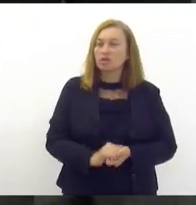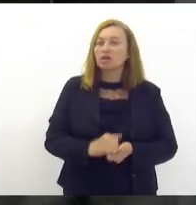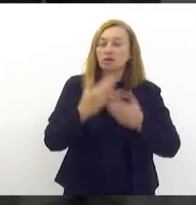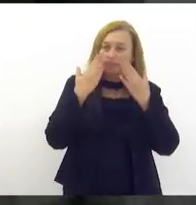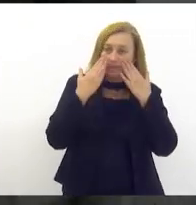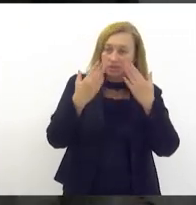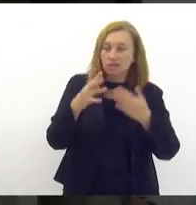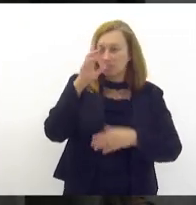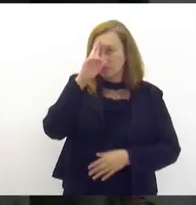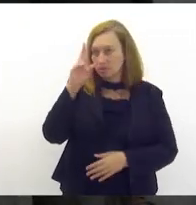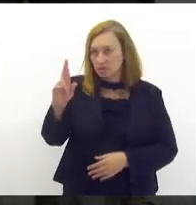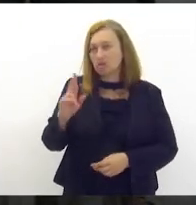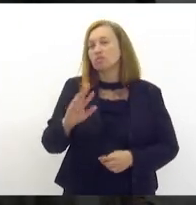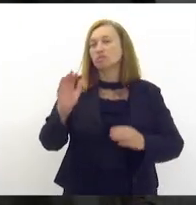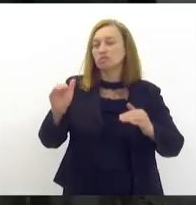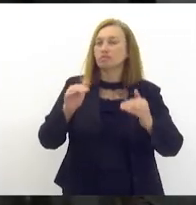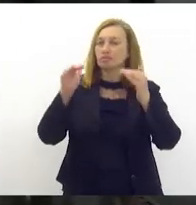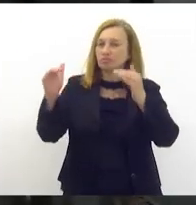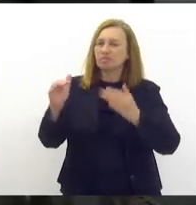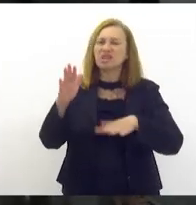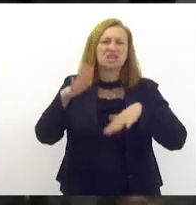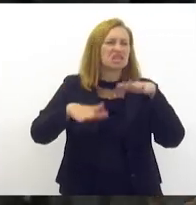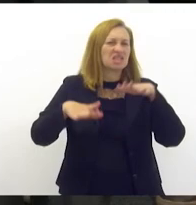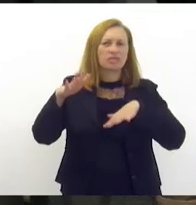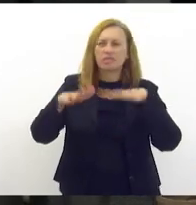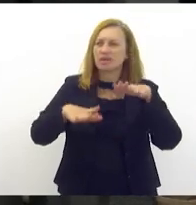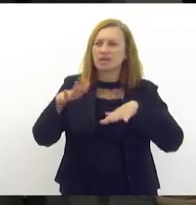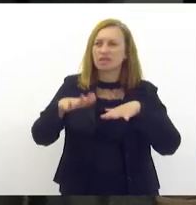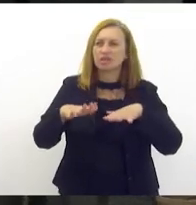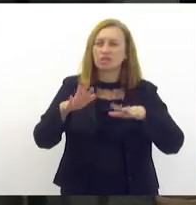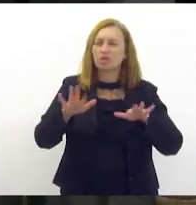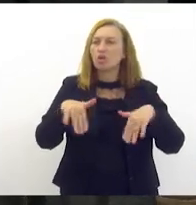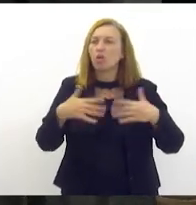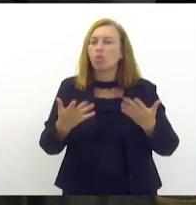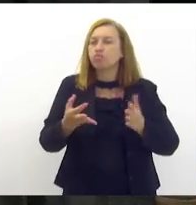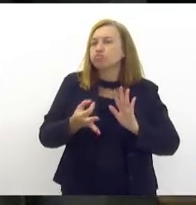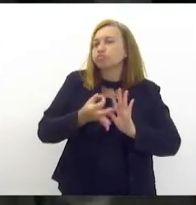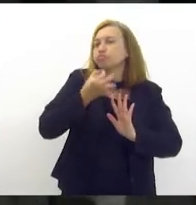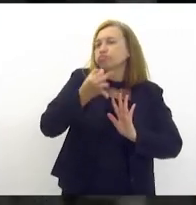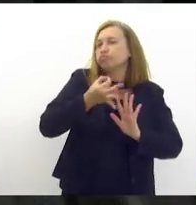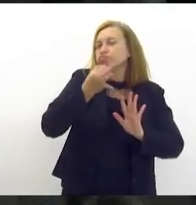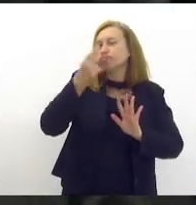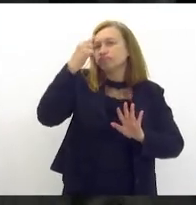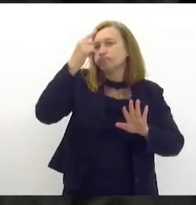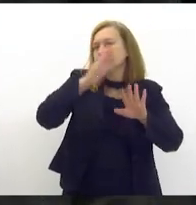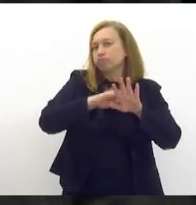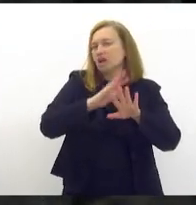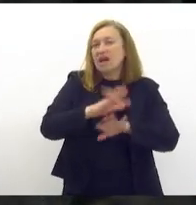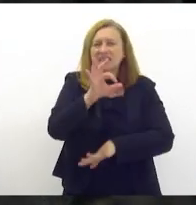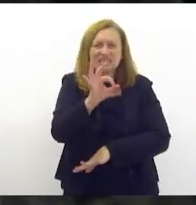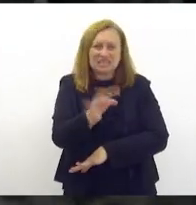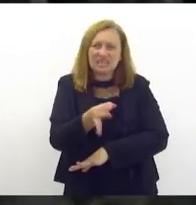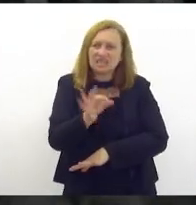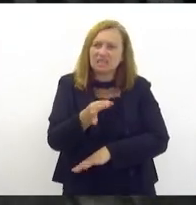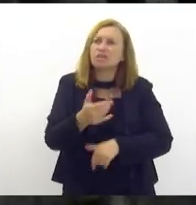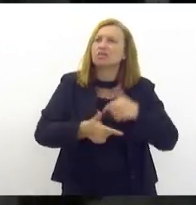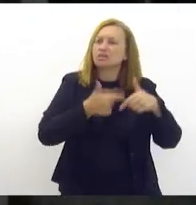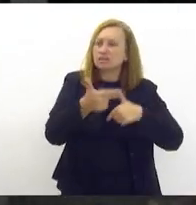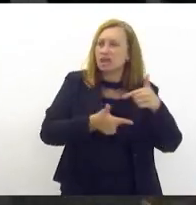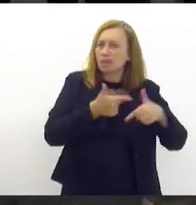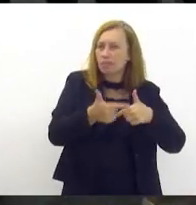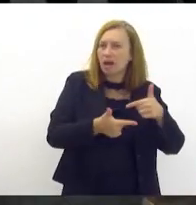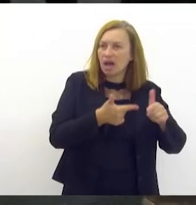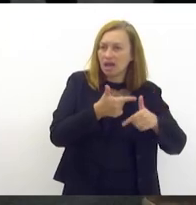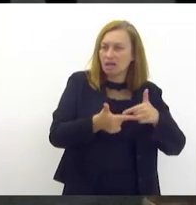apresentada por Vossa Excelência, independente de qualquer ponto de vista ideológico, obviamente há trabalho doméstico